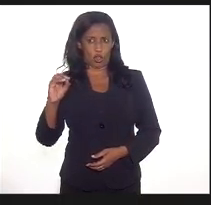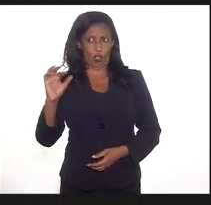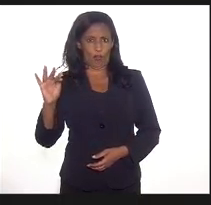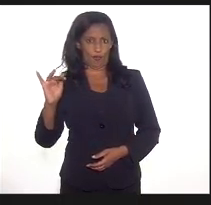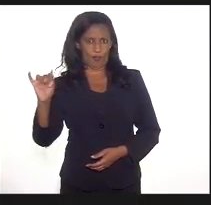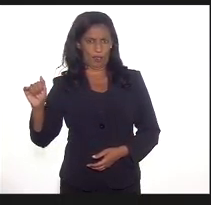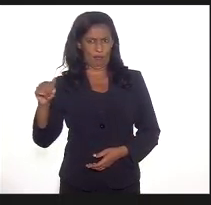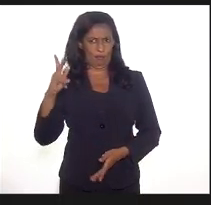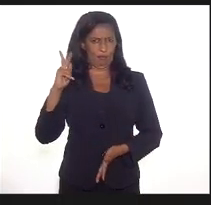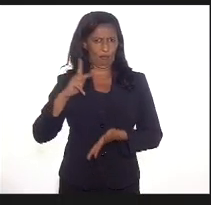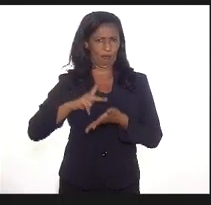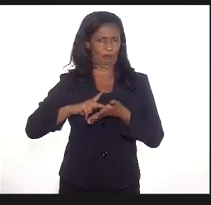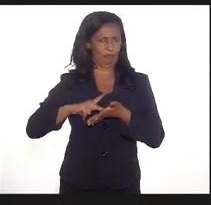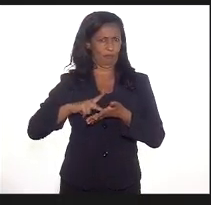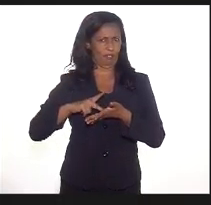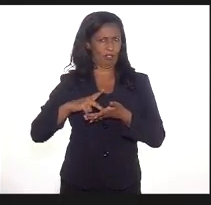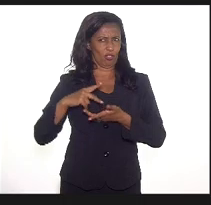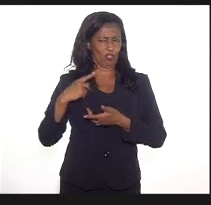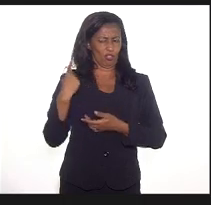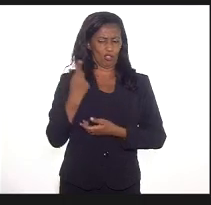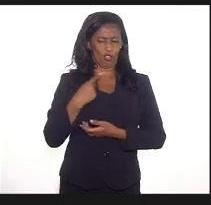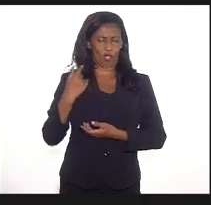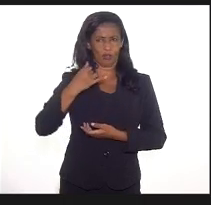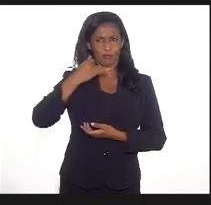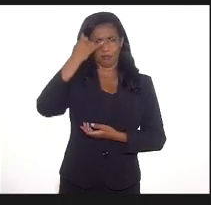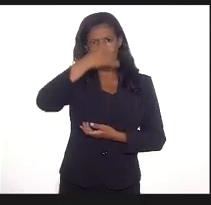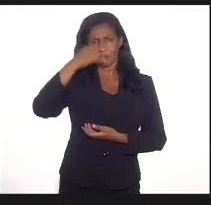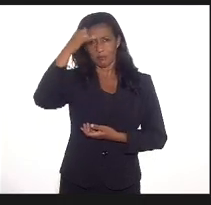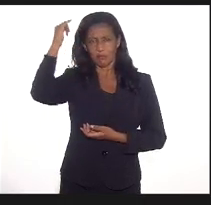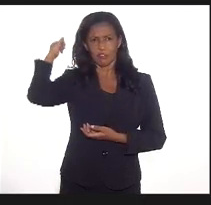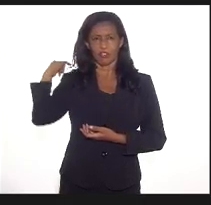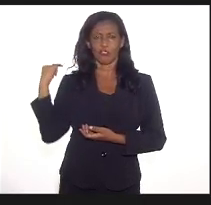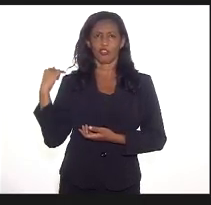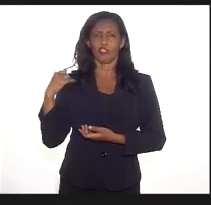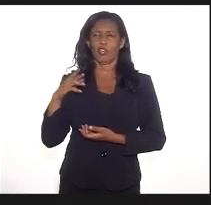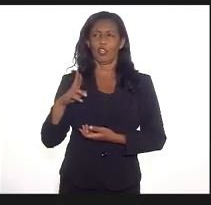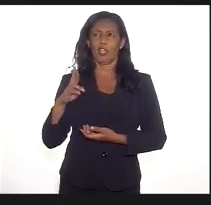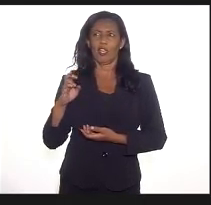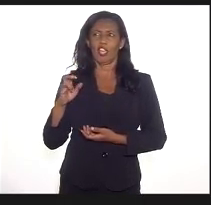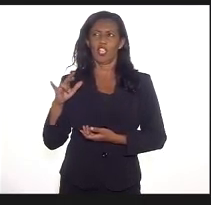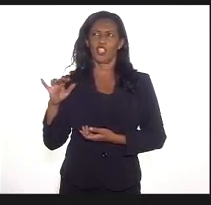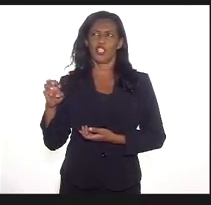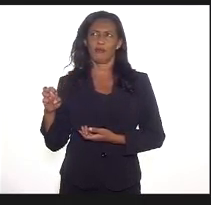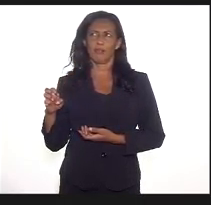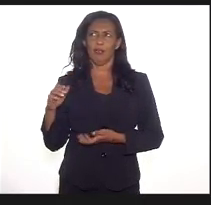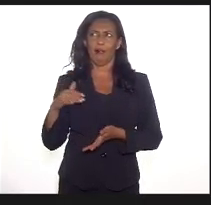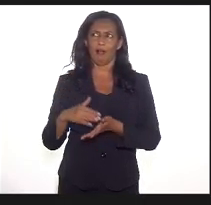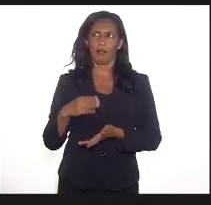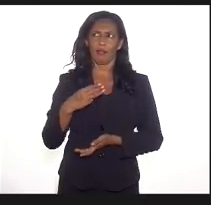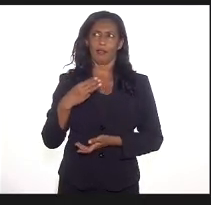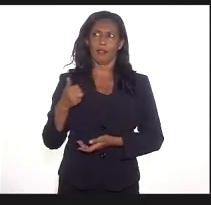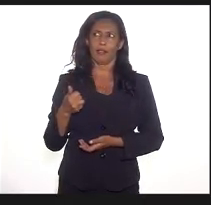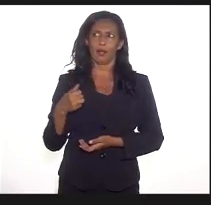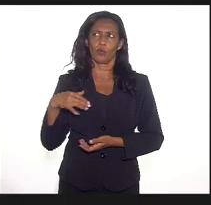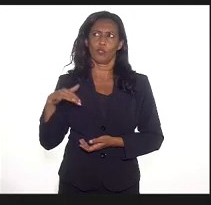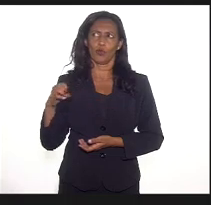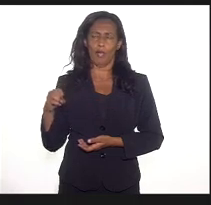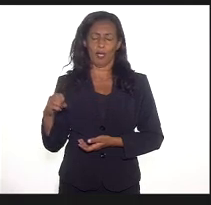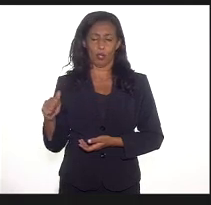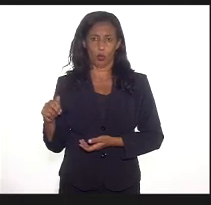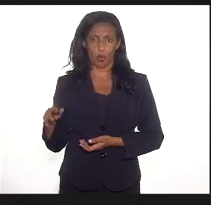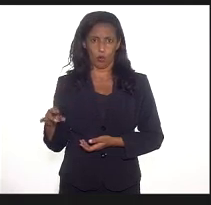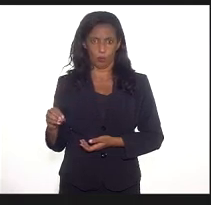que realmente nós estamos no antigo regime, até 31 de maio de 2021. E estou chamando a